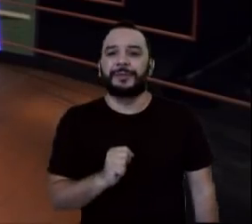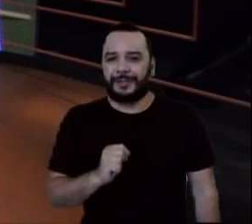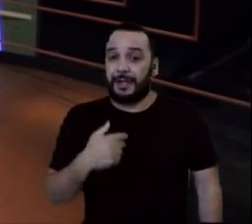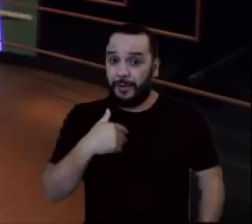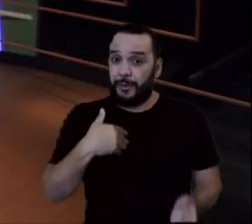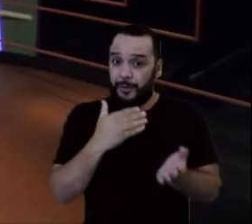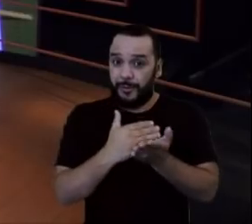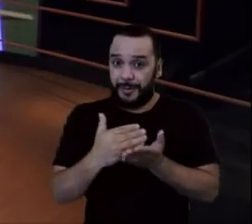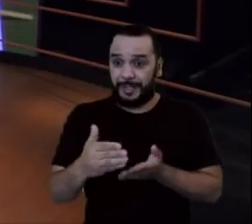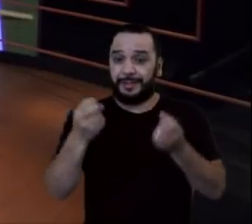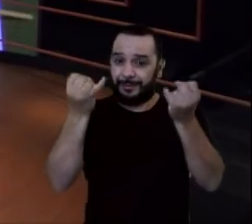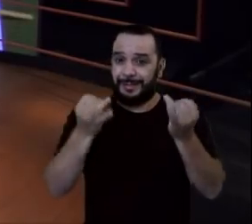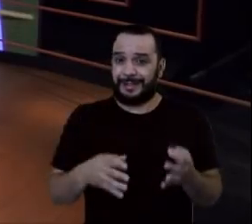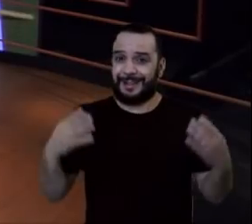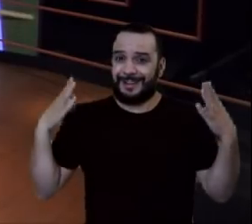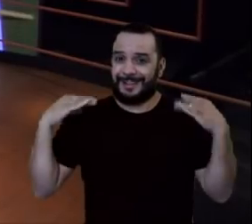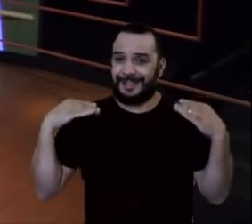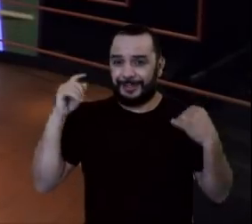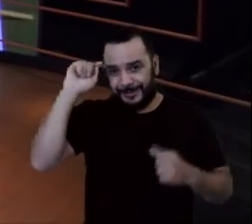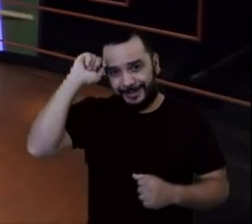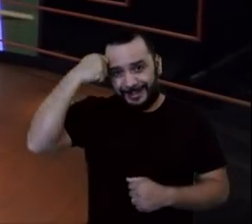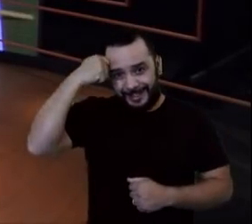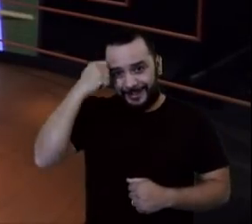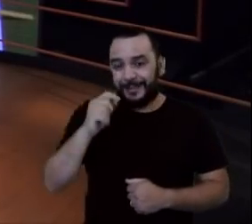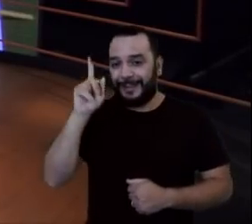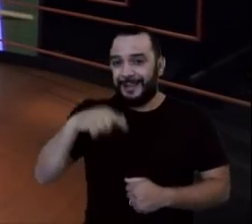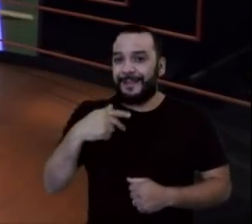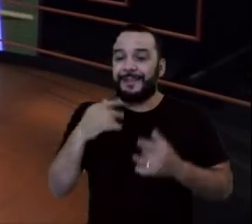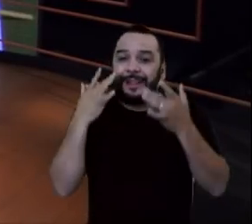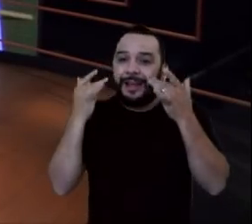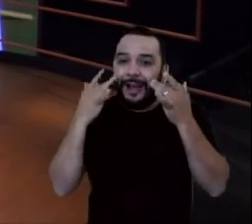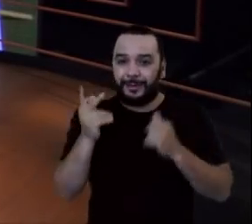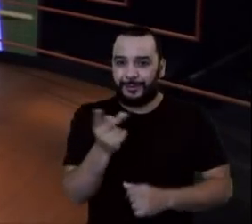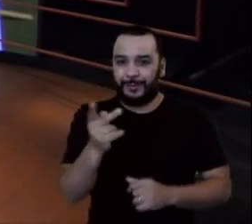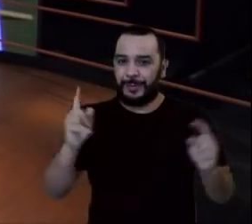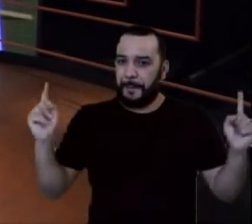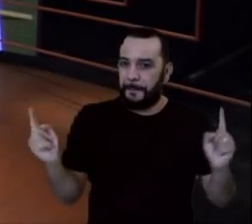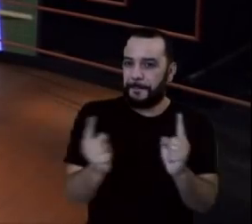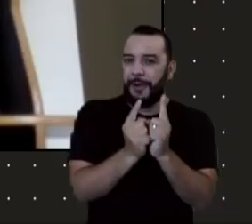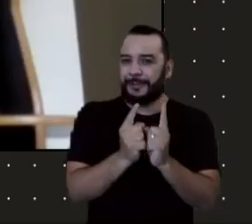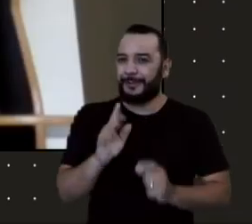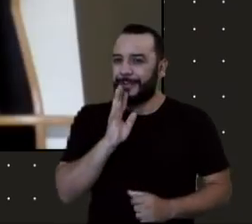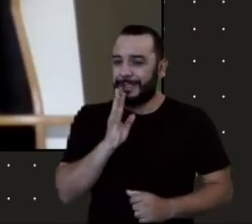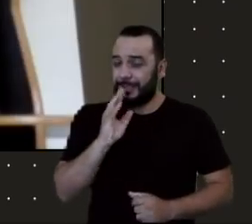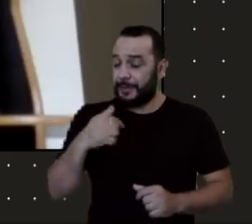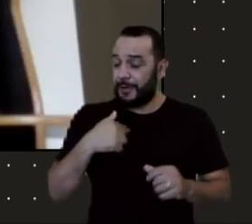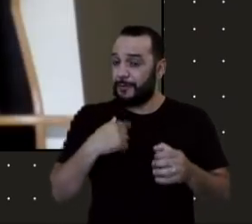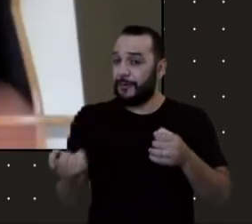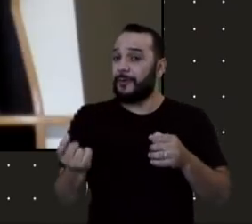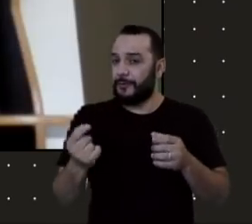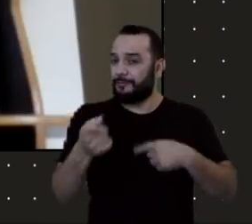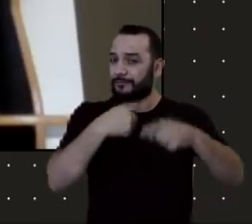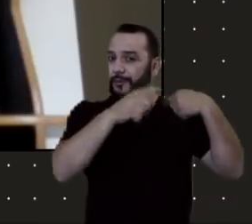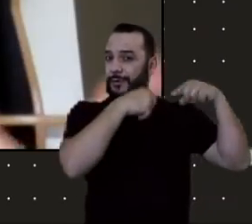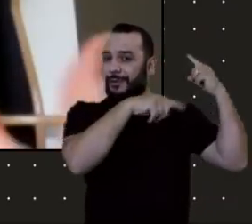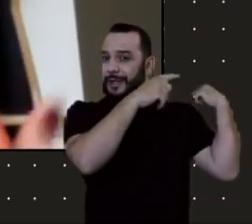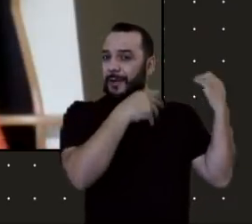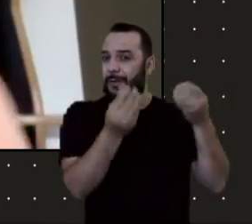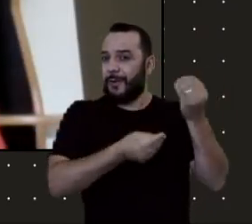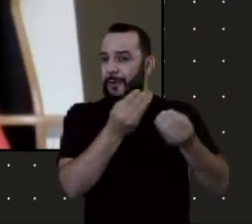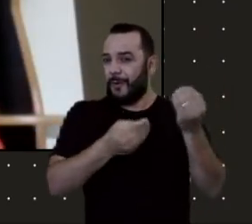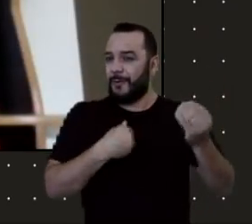Então, eu comecei a falar da história do Anjo Negro, que foi o espetáculo onde, na verdade, eles se conheceram. E eu vou voltar um pouquinho para contar